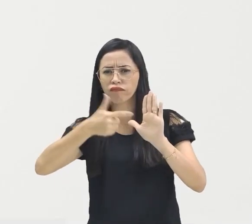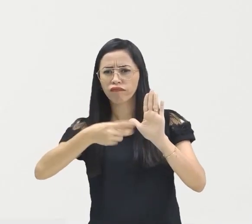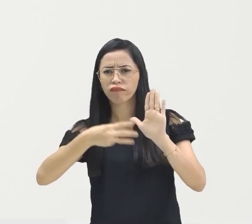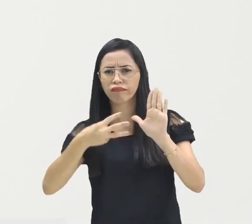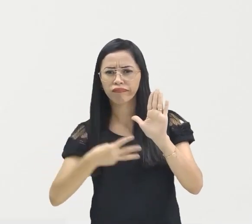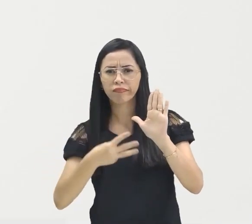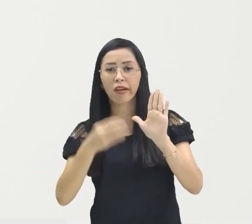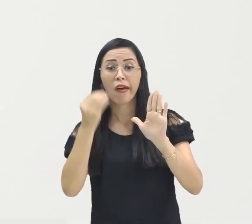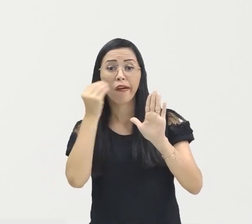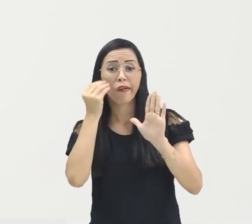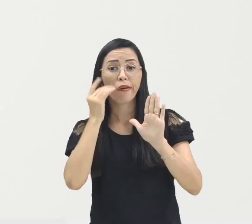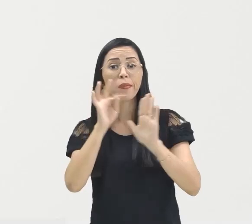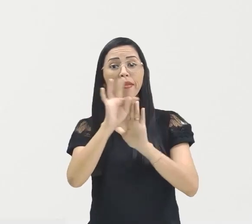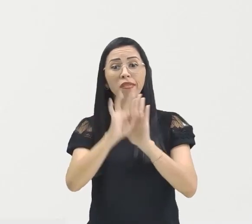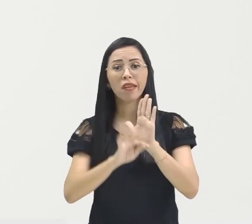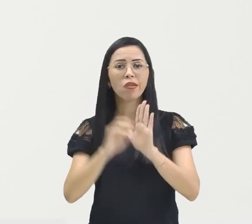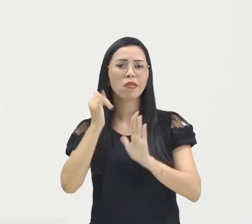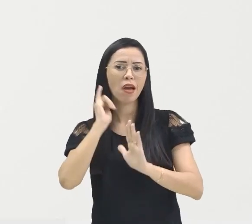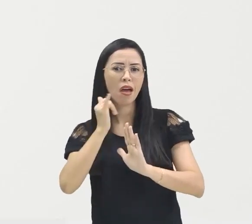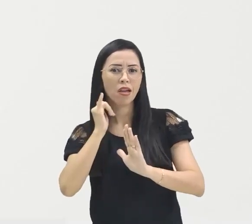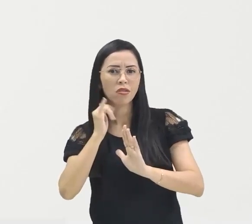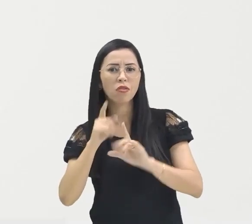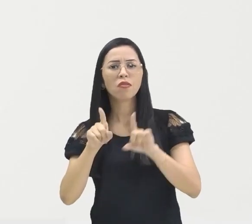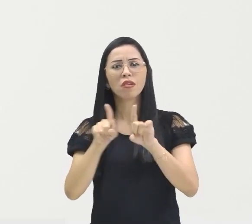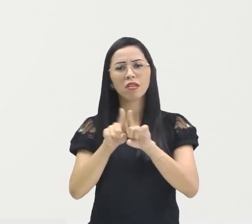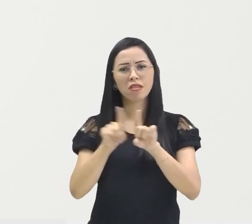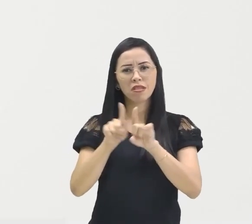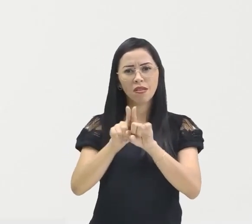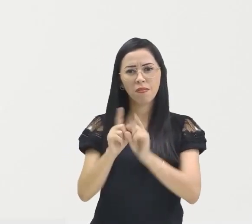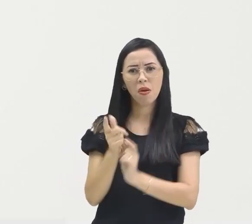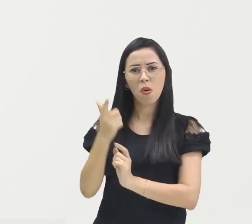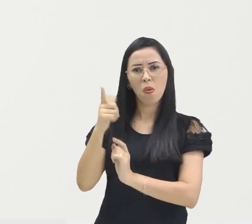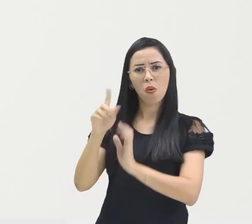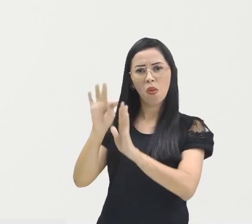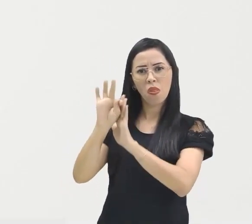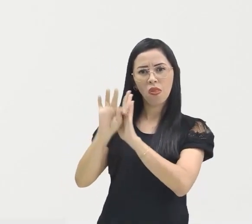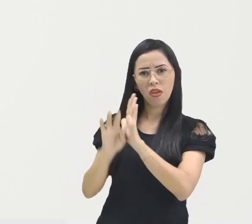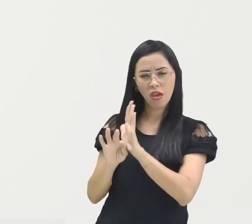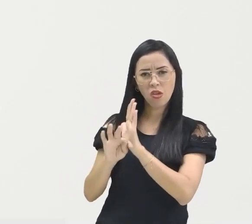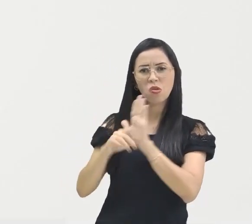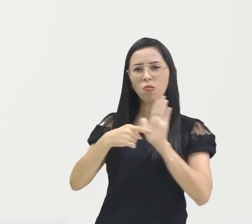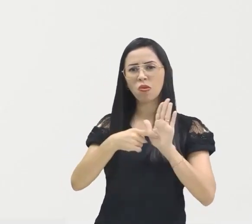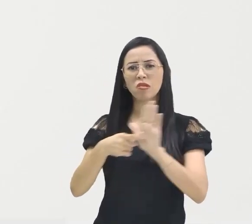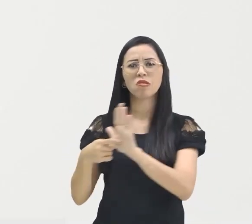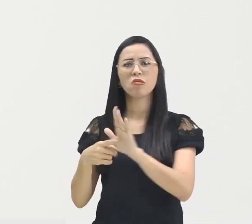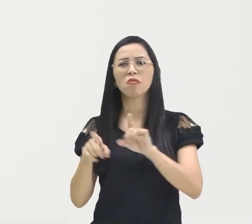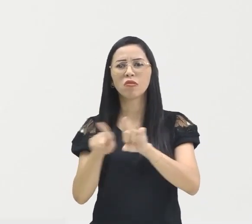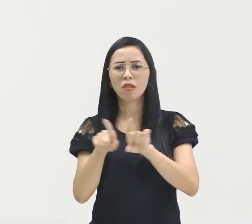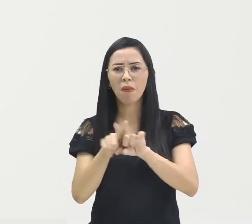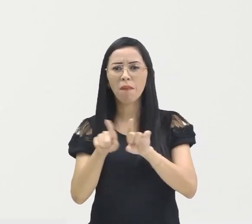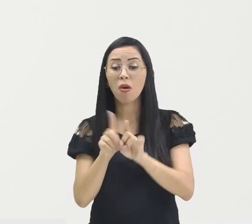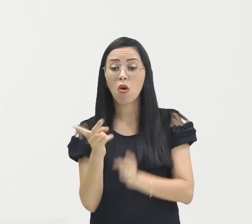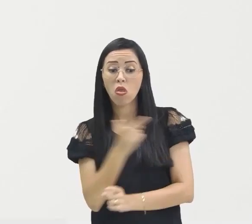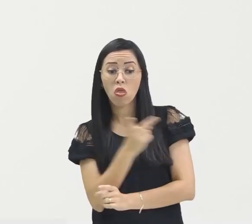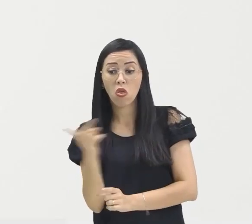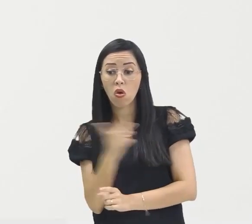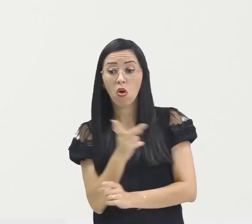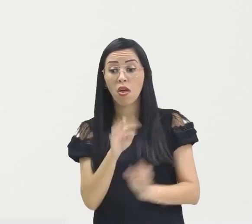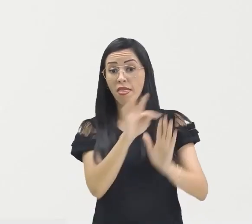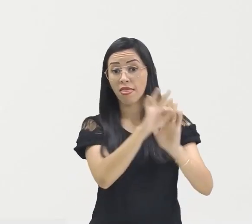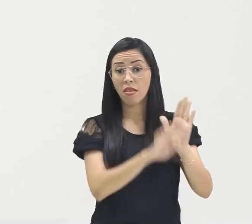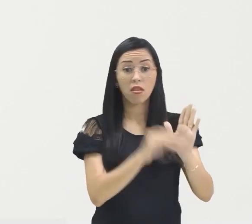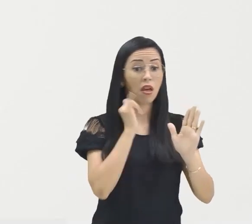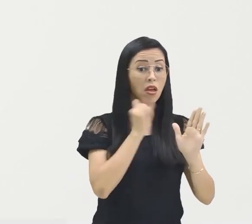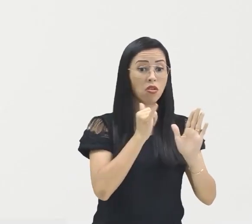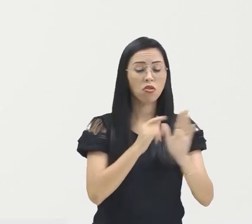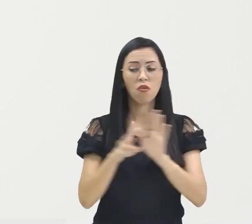em parágrafos, assim como os textos dissertativos e expositivos. Os dois textos se organizam em parágrafos, mas possuem